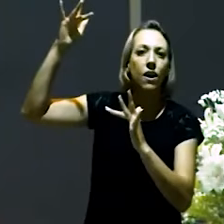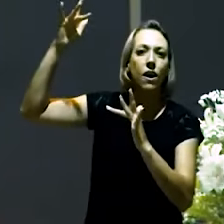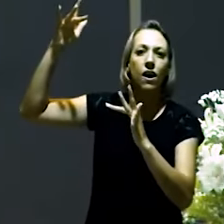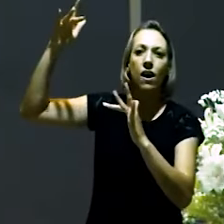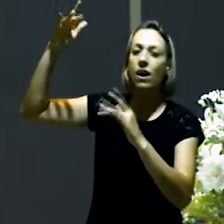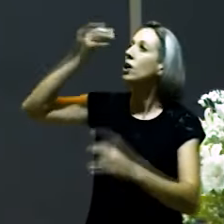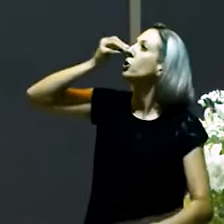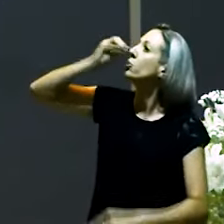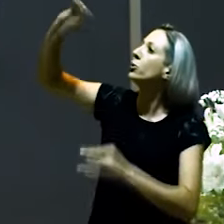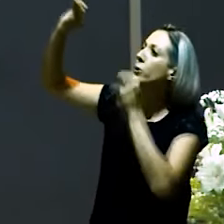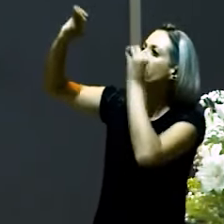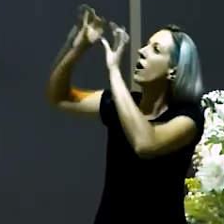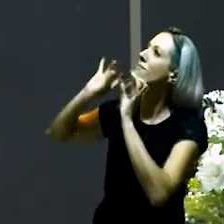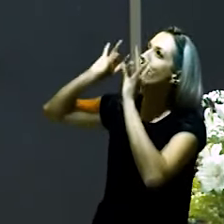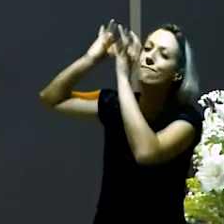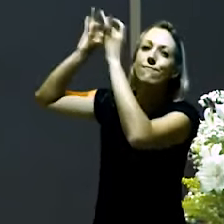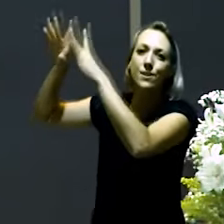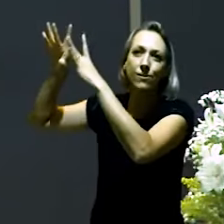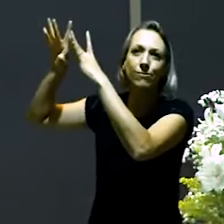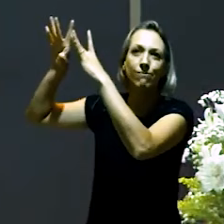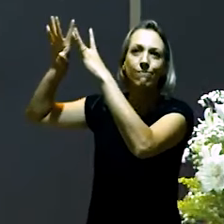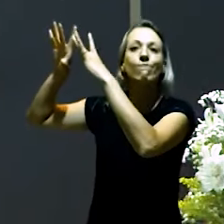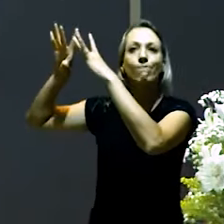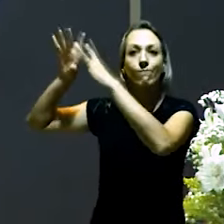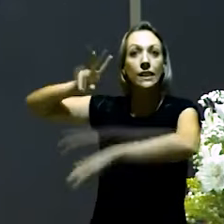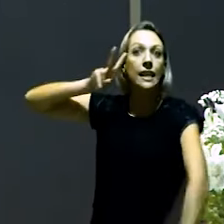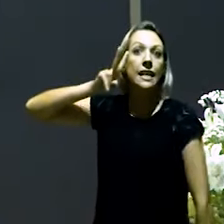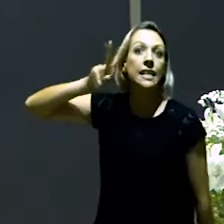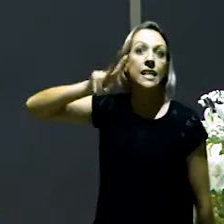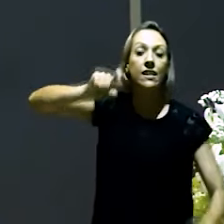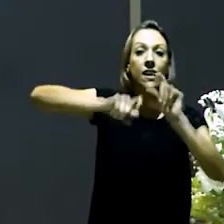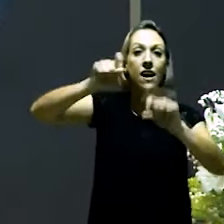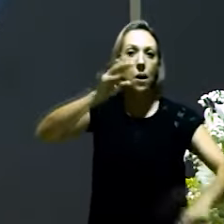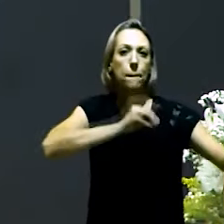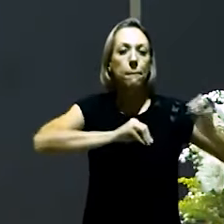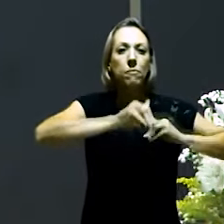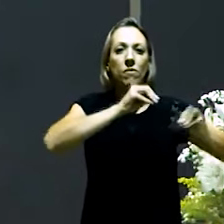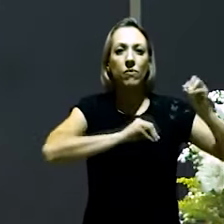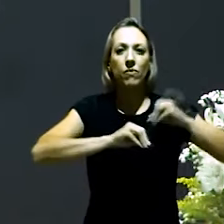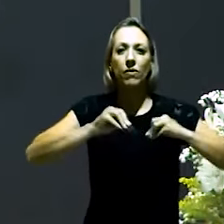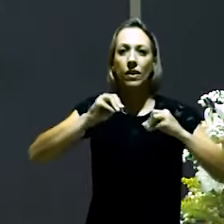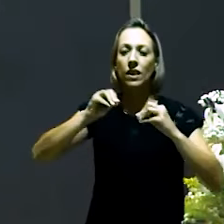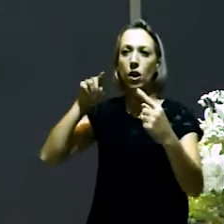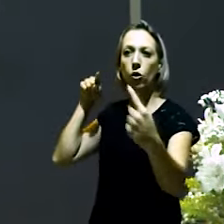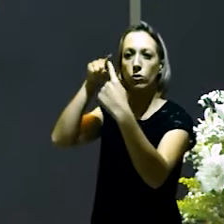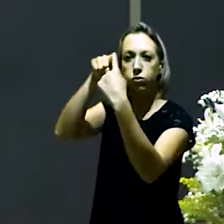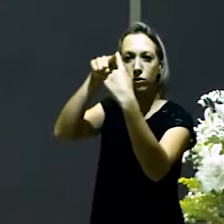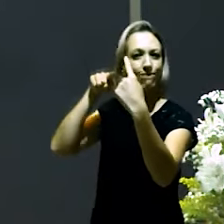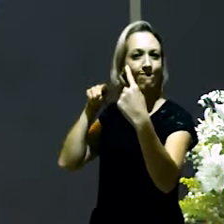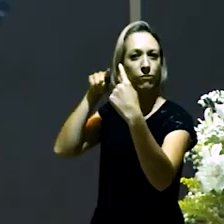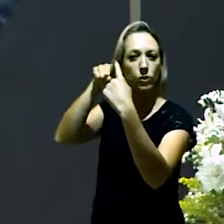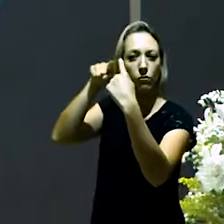fizemos contrário à vontade de Deus. Lembre-se, o pecado não é simplesmente errar o alvo. Pecado é